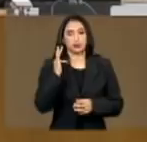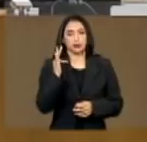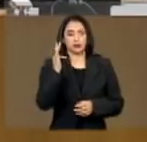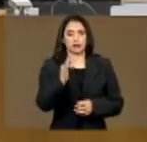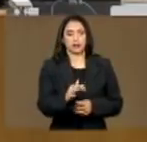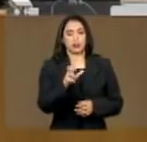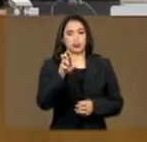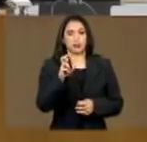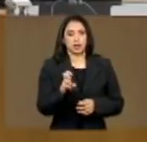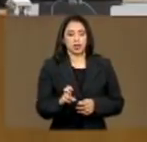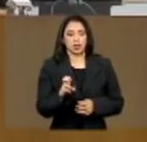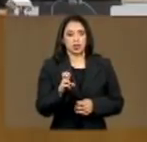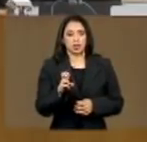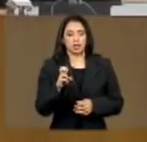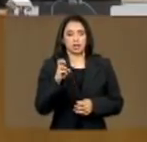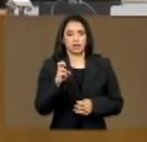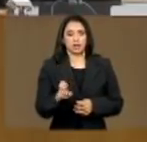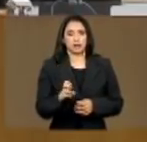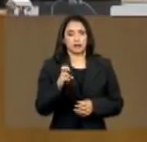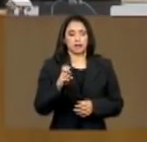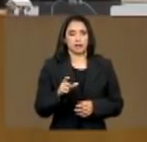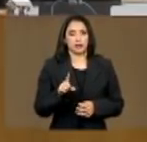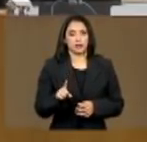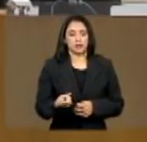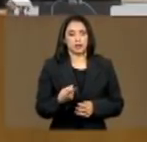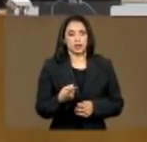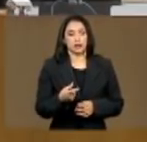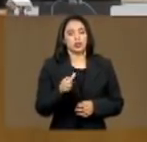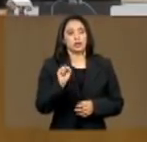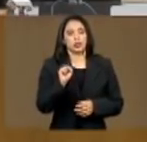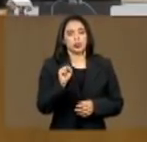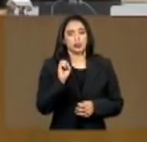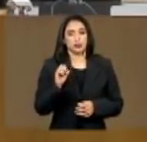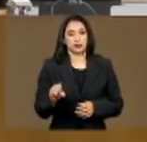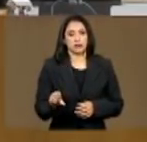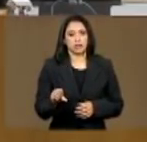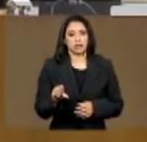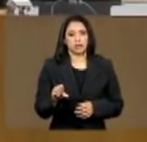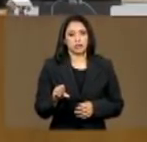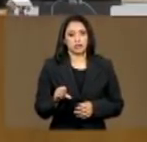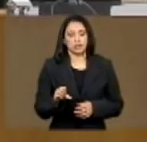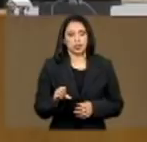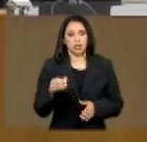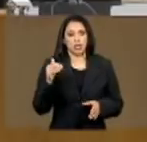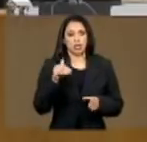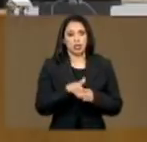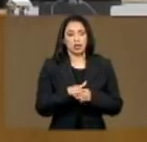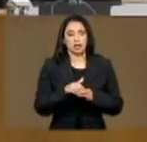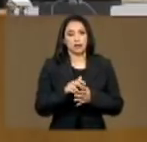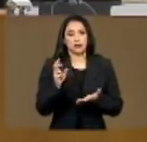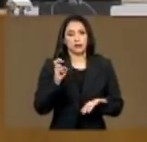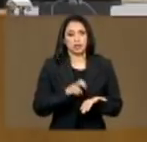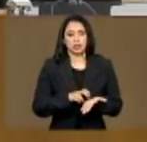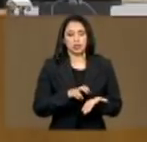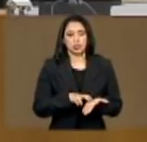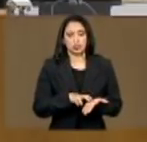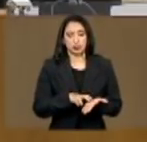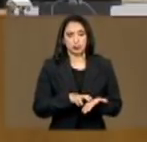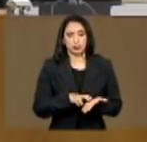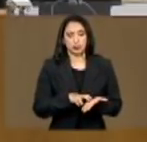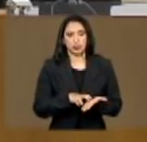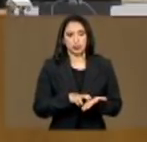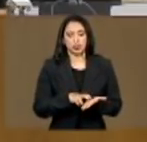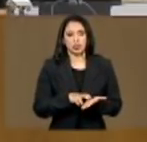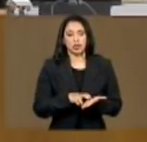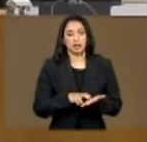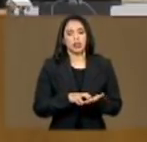mil e 89 na votação pela manhã o tribunal por maioria